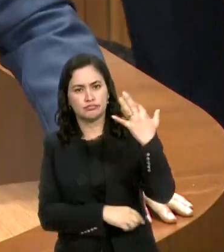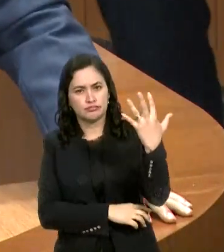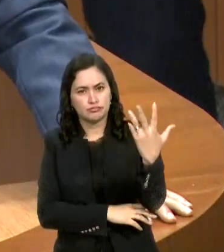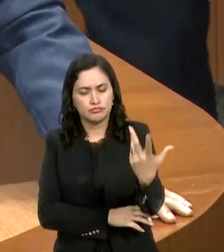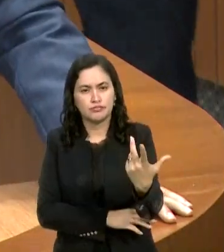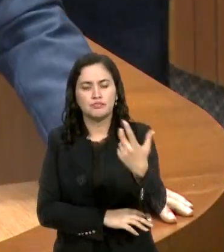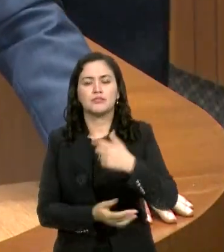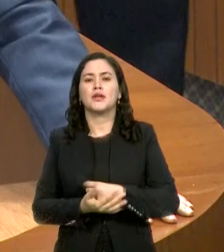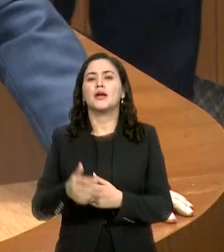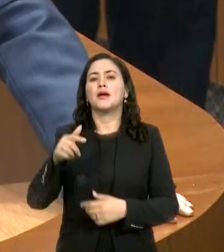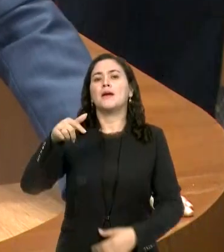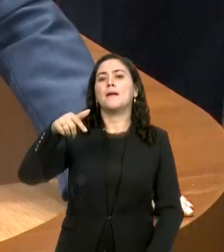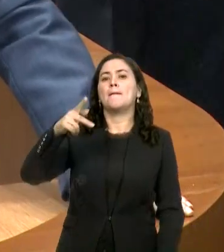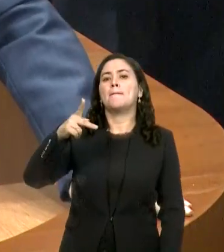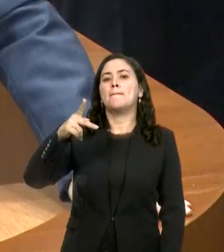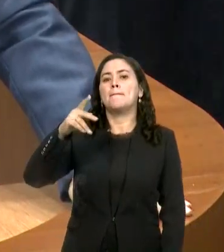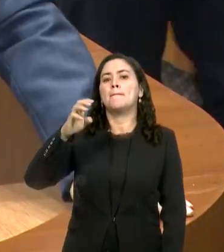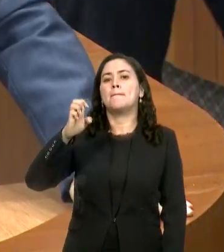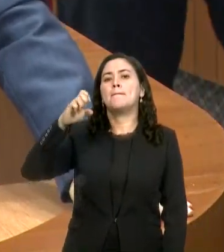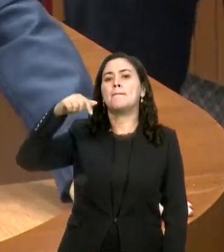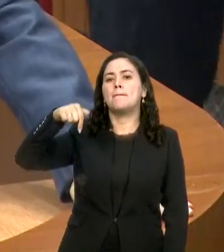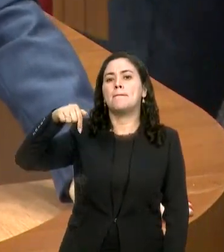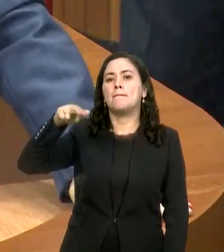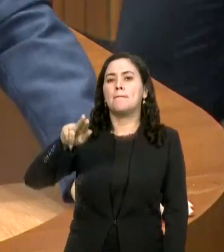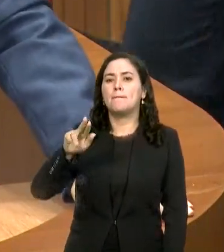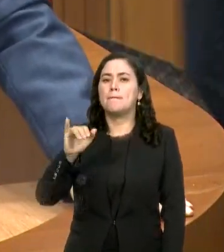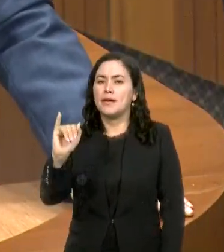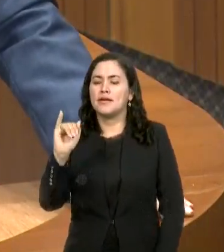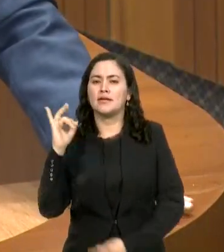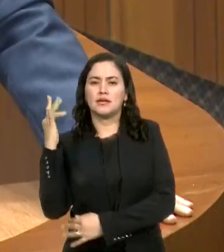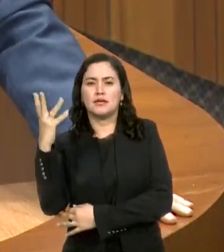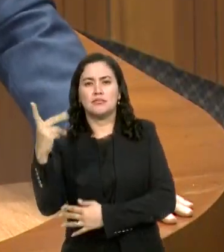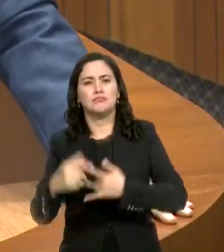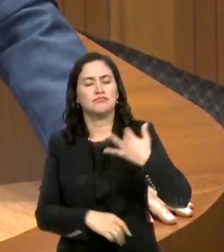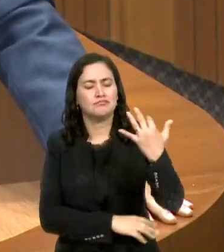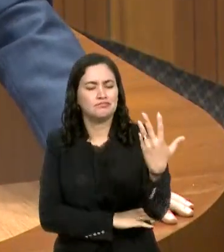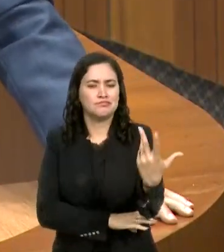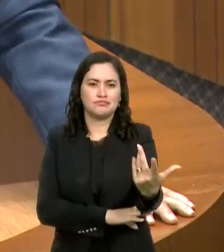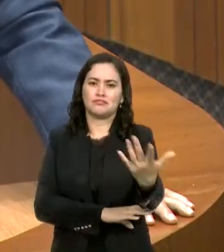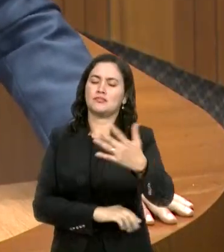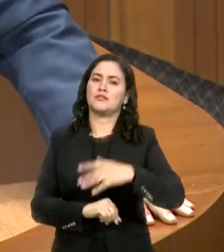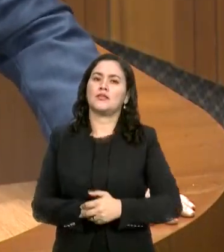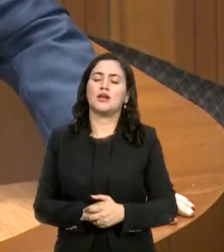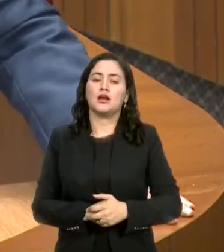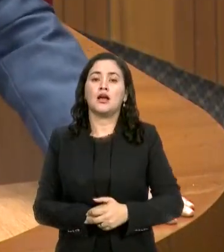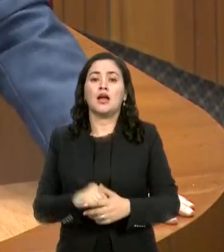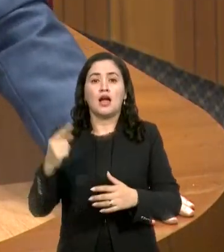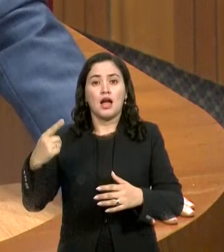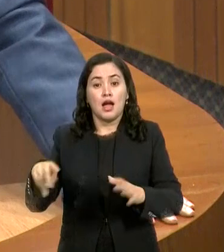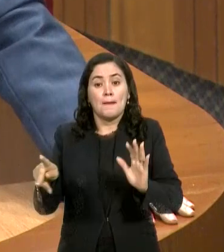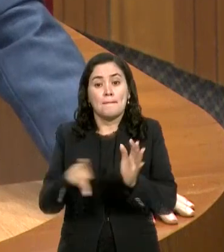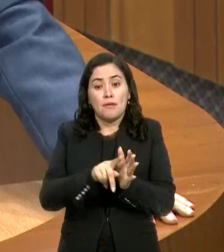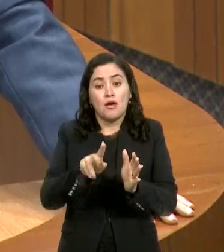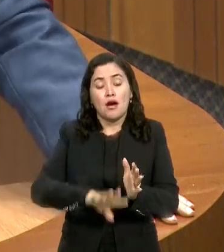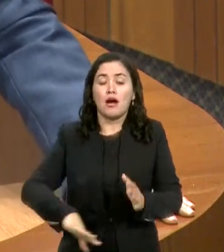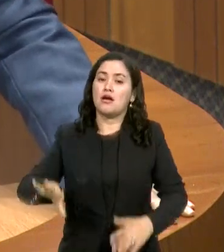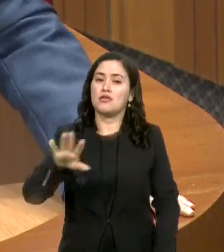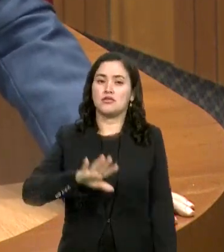da Terra, né, que essas comunidades adquiriram ao longo dos anos, devido a uma